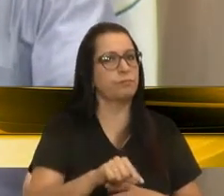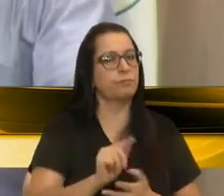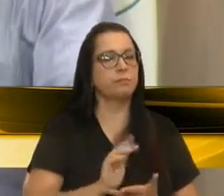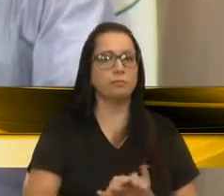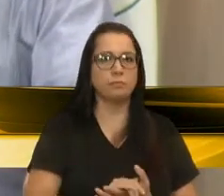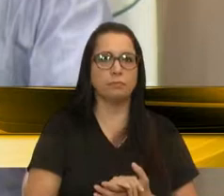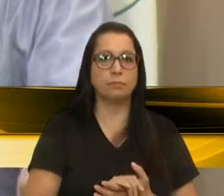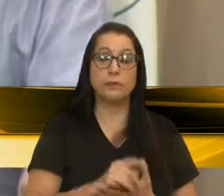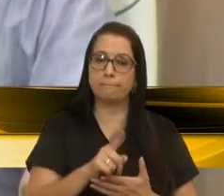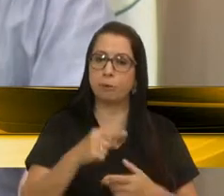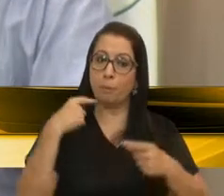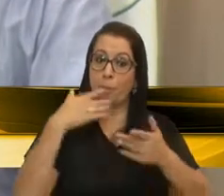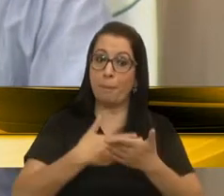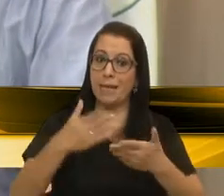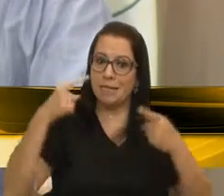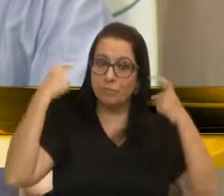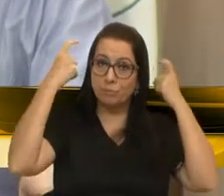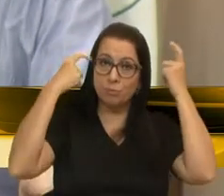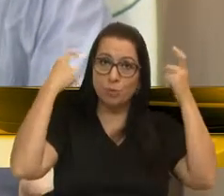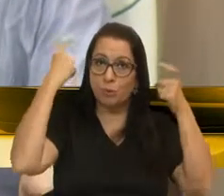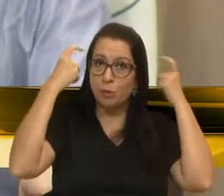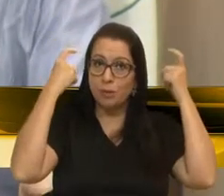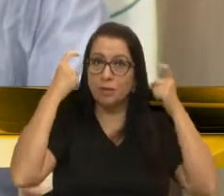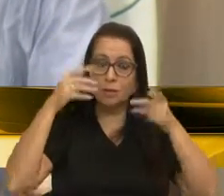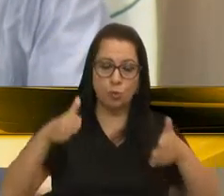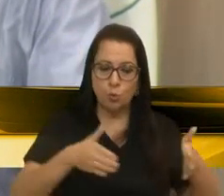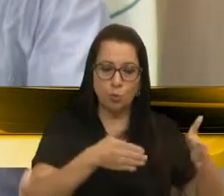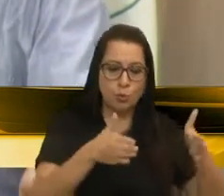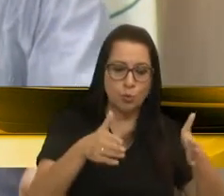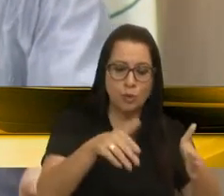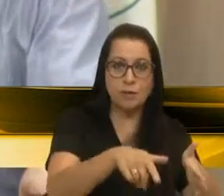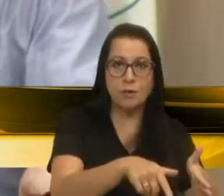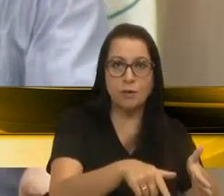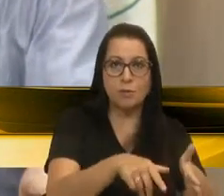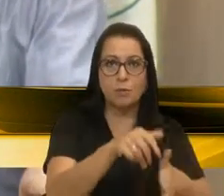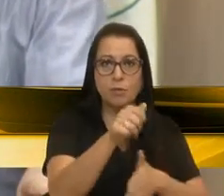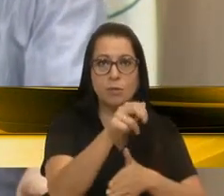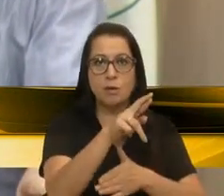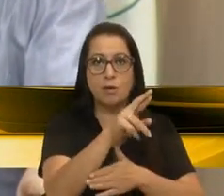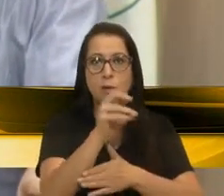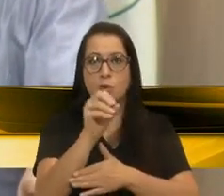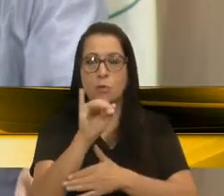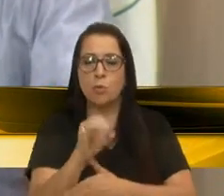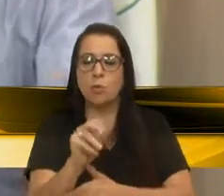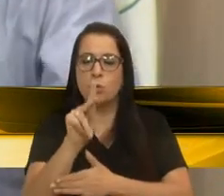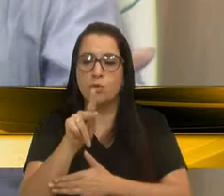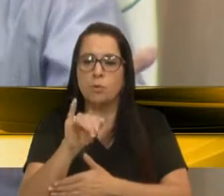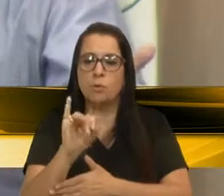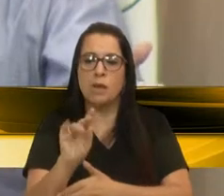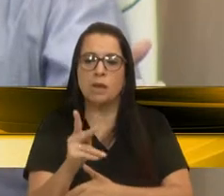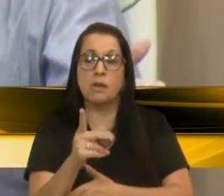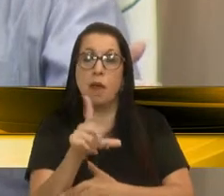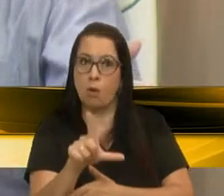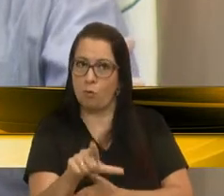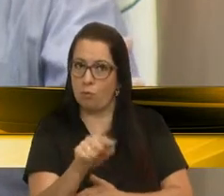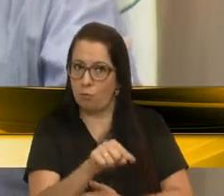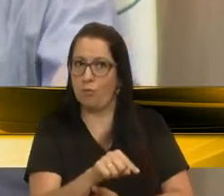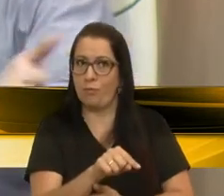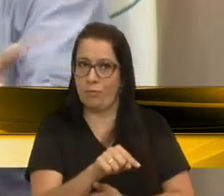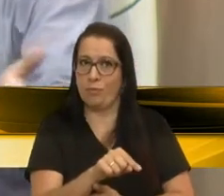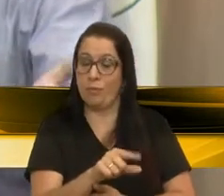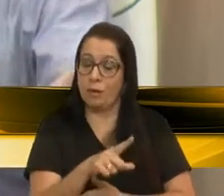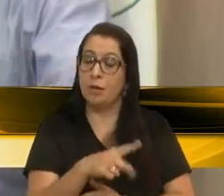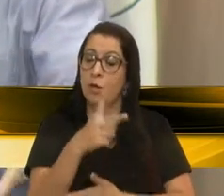são preocupantes com relação à questão do Rio Pinhal, do Arroio Pinhal. Então, nós estamos já